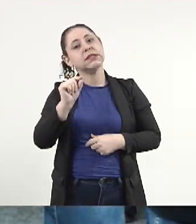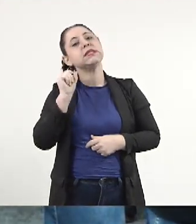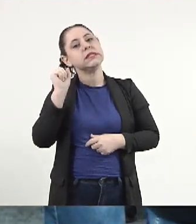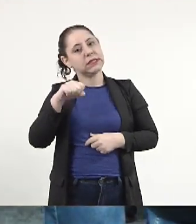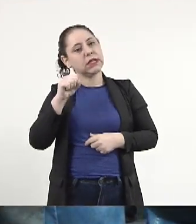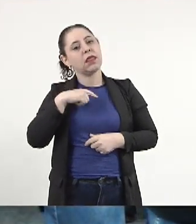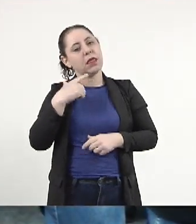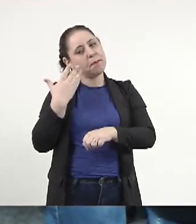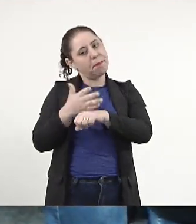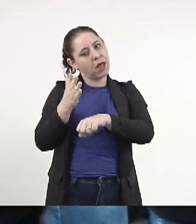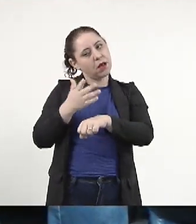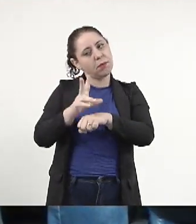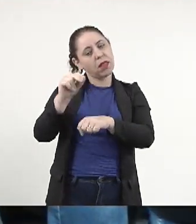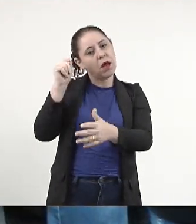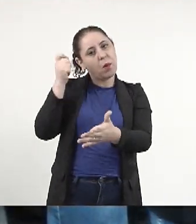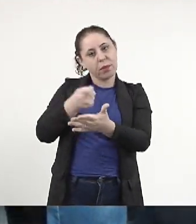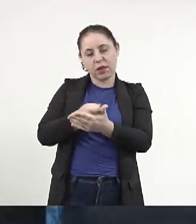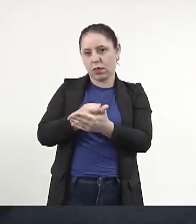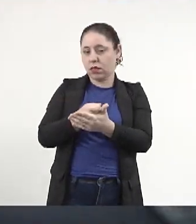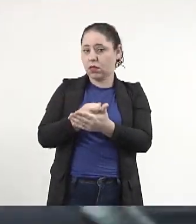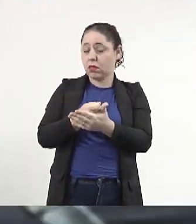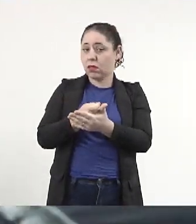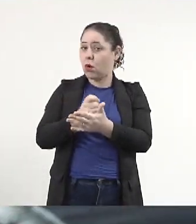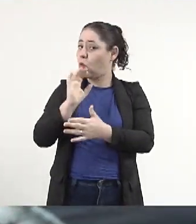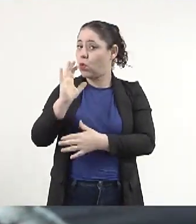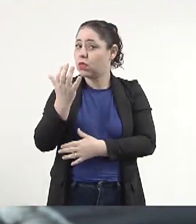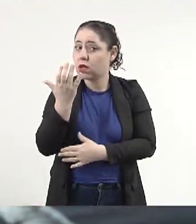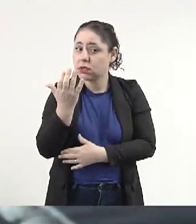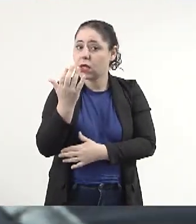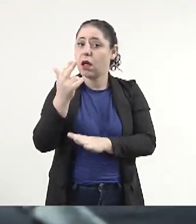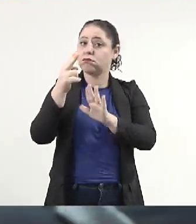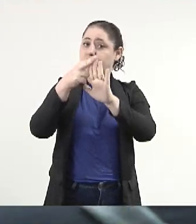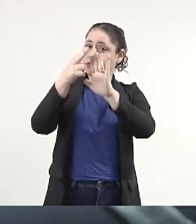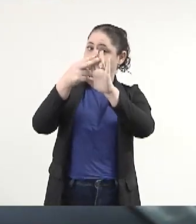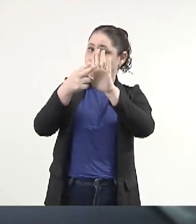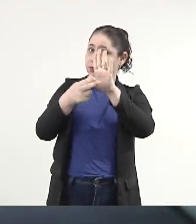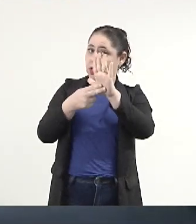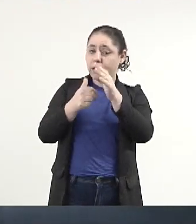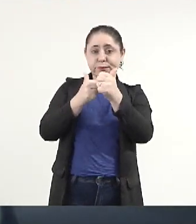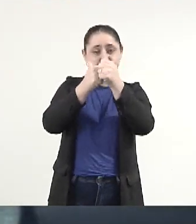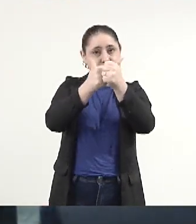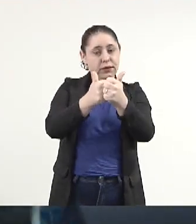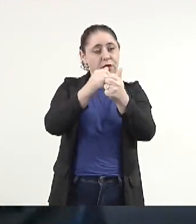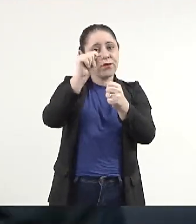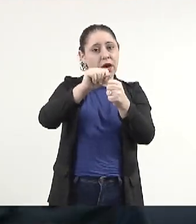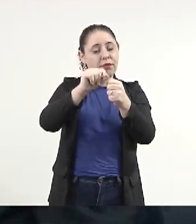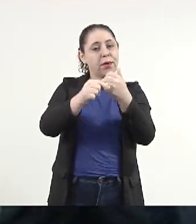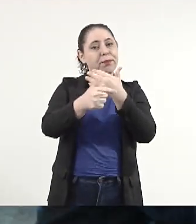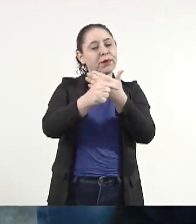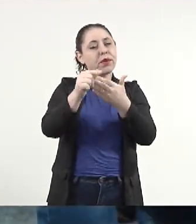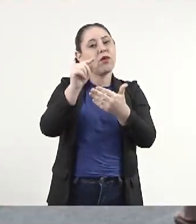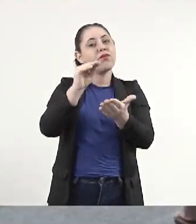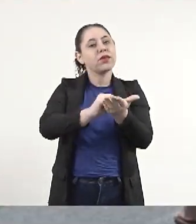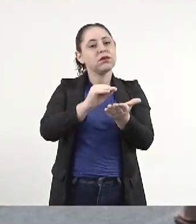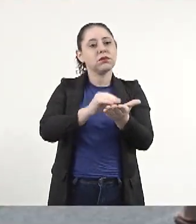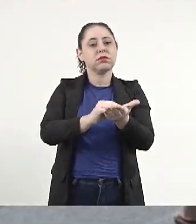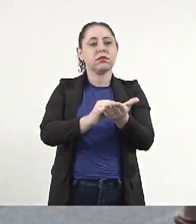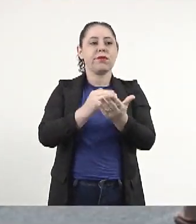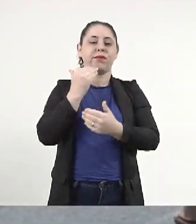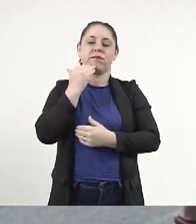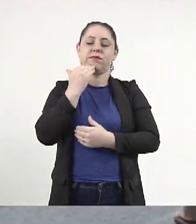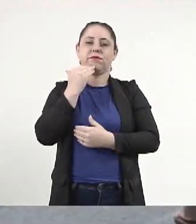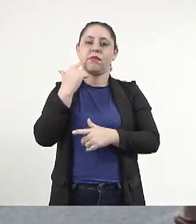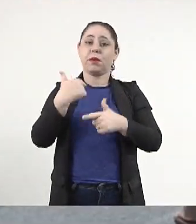de práticas que não estão sendo cumpridas, de normativas que não estão sendo seguidas. E isso é muito